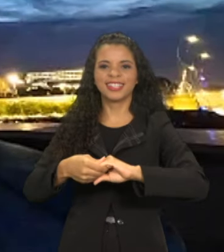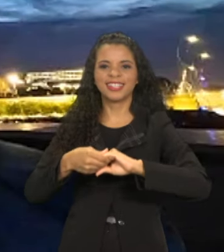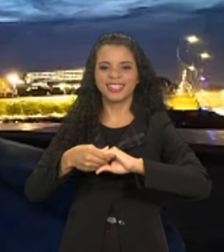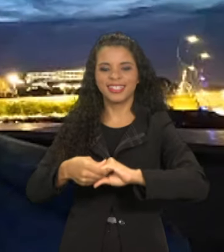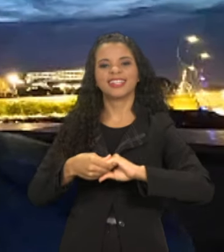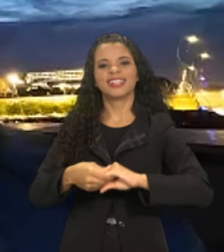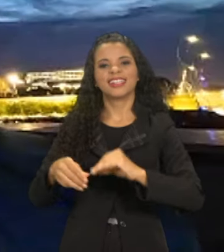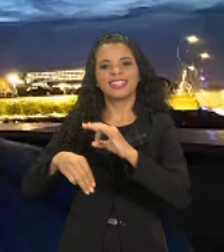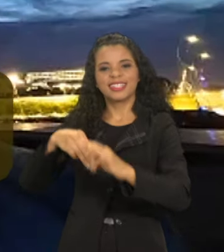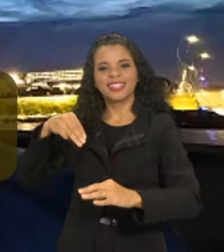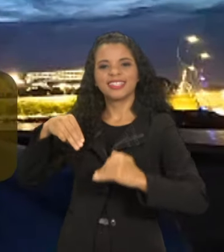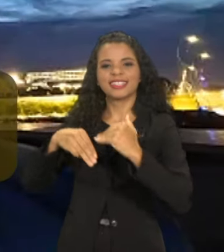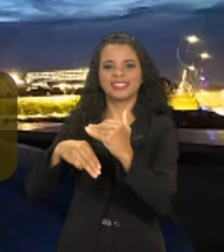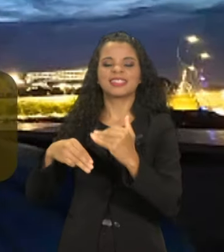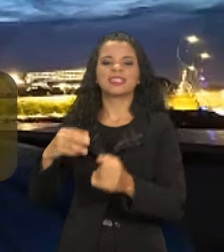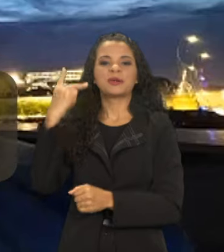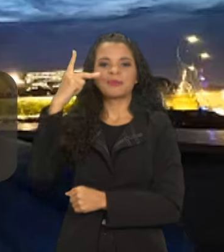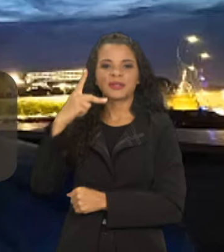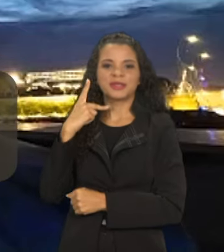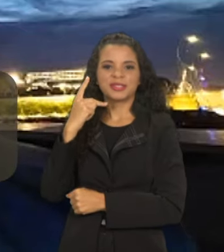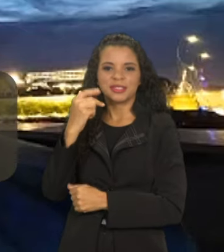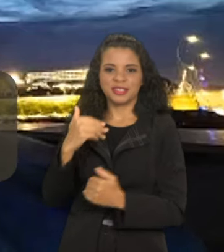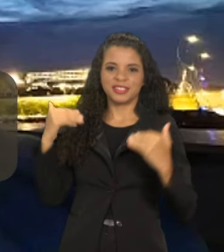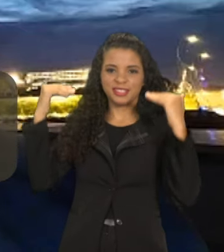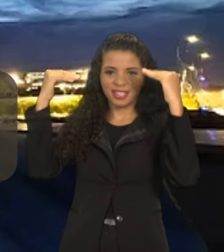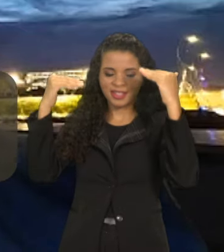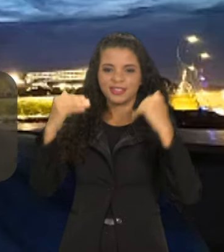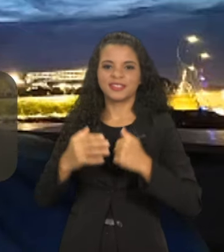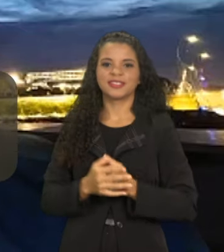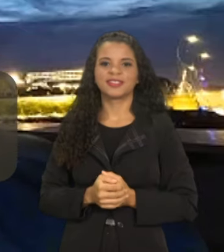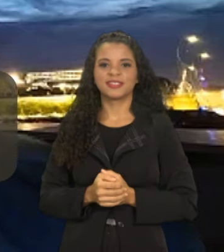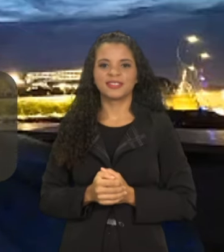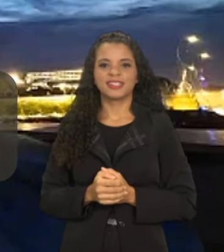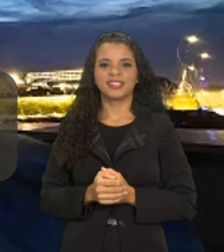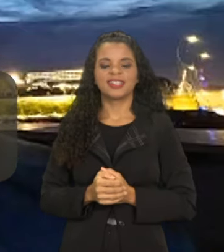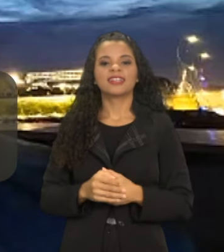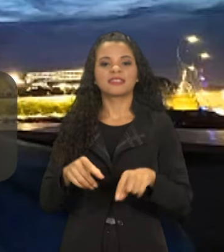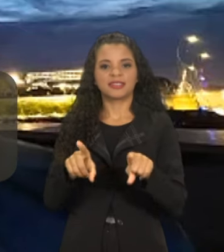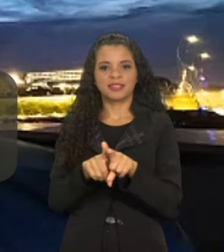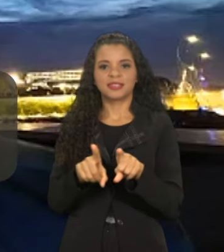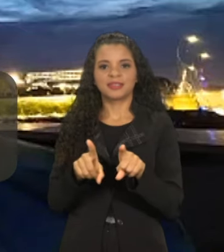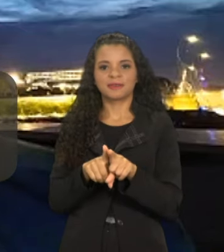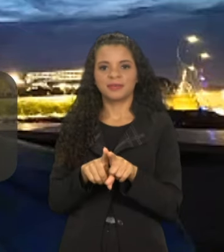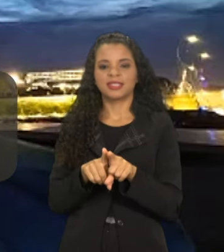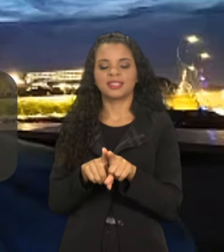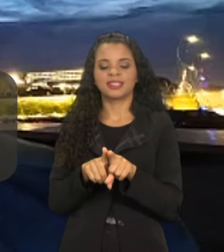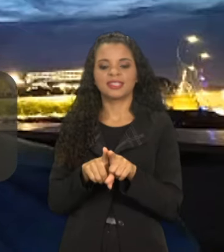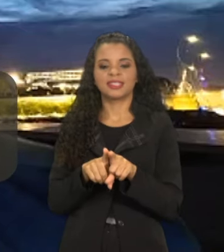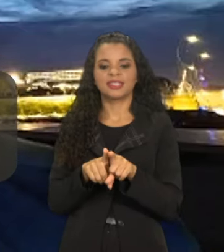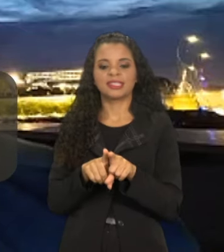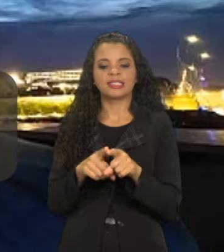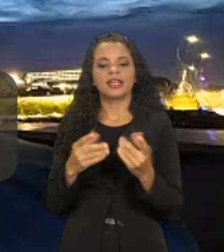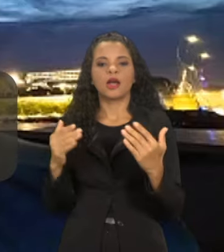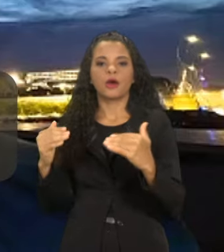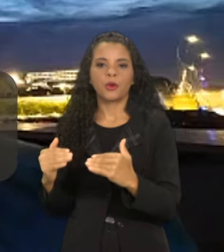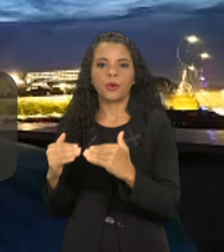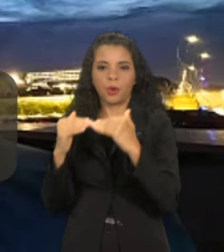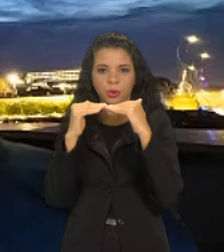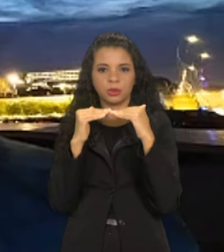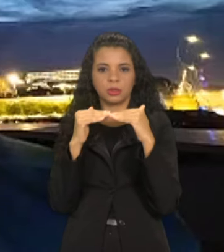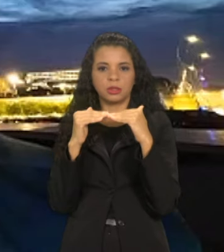Procurador-Geral da República. Senhor presidente, também fazendo coro com aqueles que já se